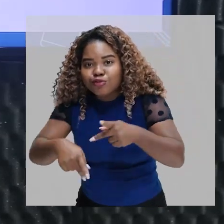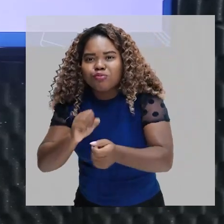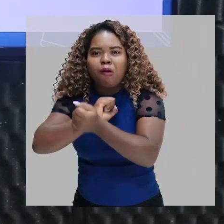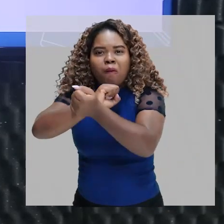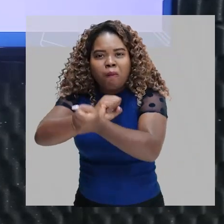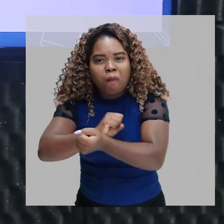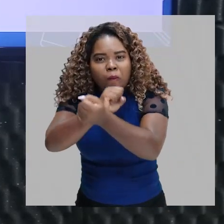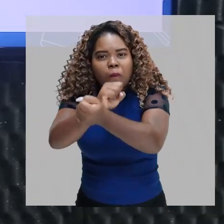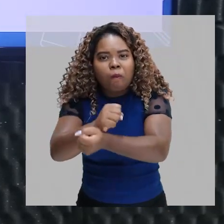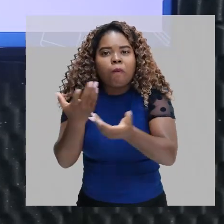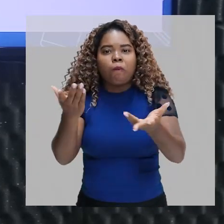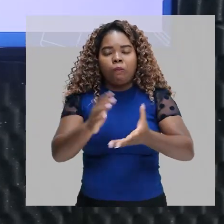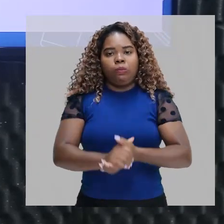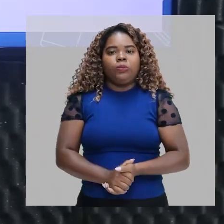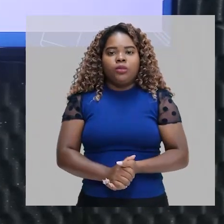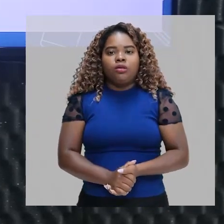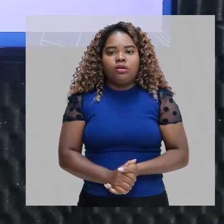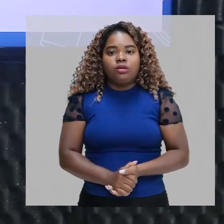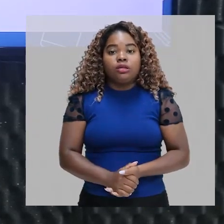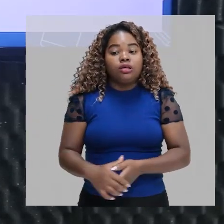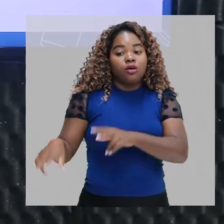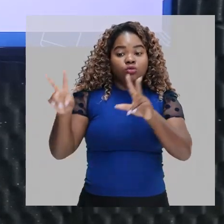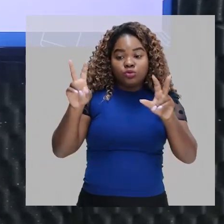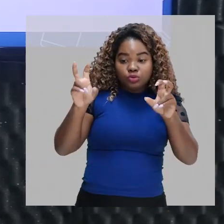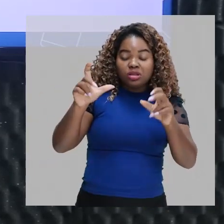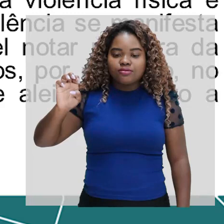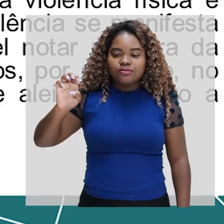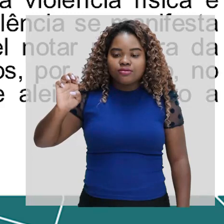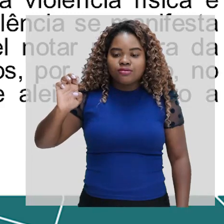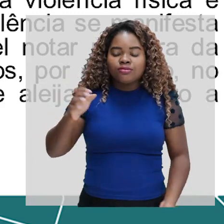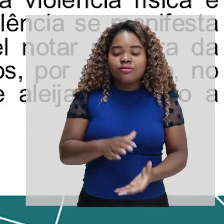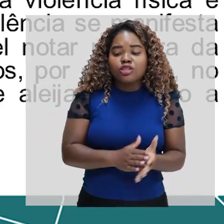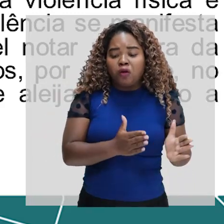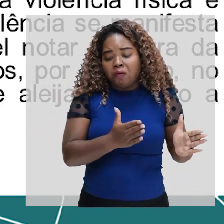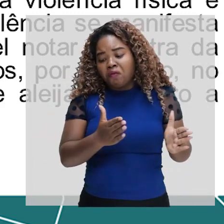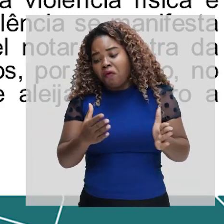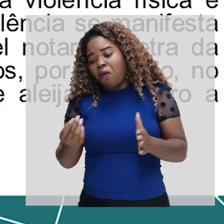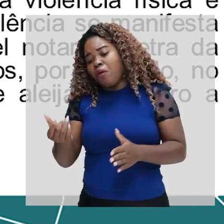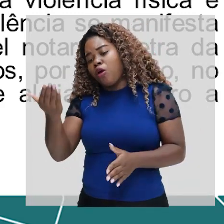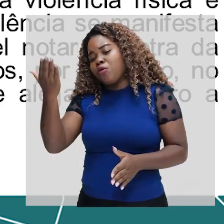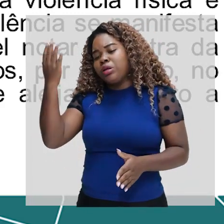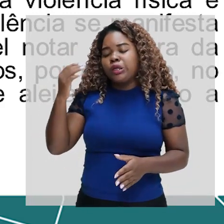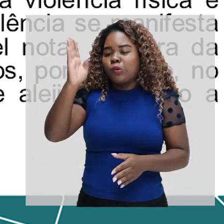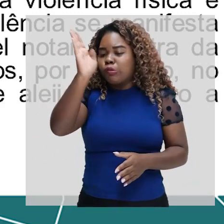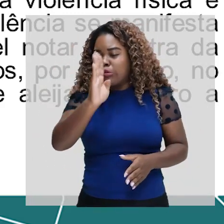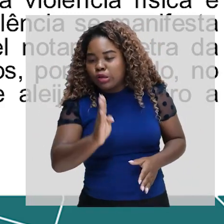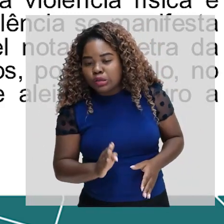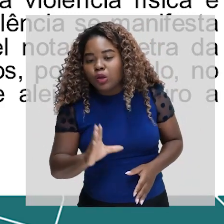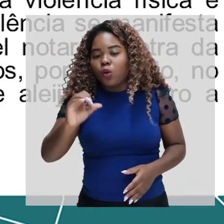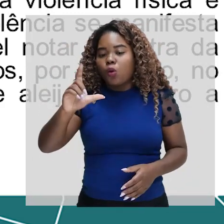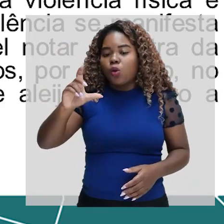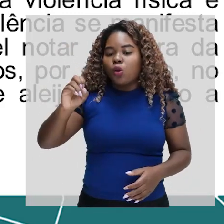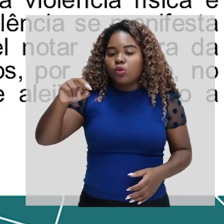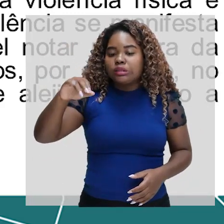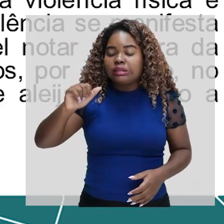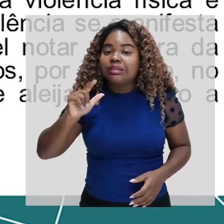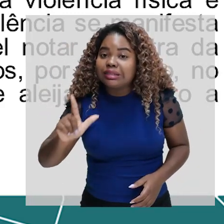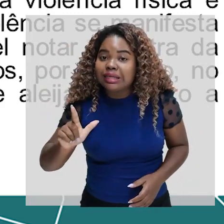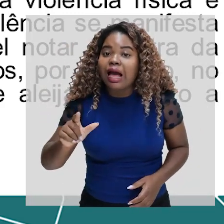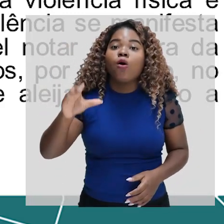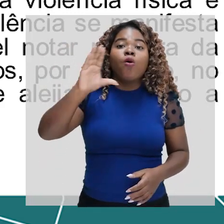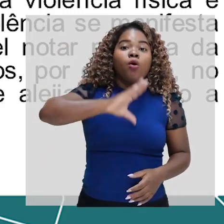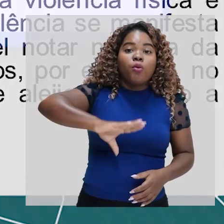anterior. Então, vamos analisar aqui o nosso primeiro texto do Enem, é de Chico Buarque e João Bosco, que diz assim,